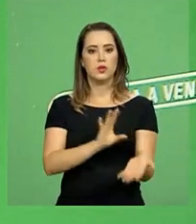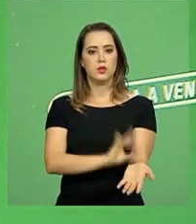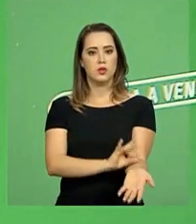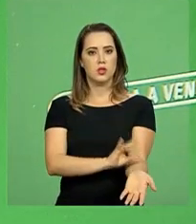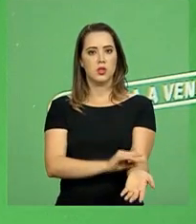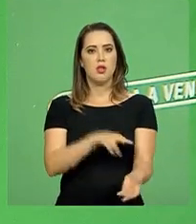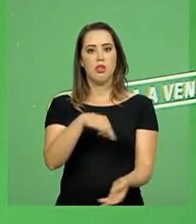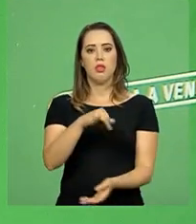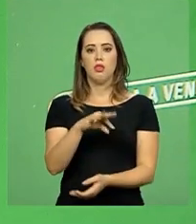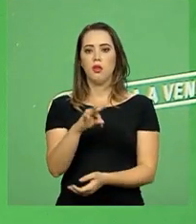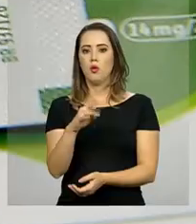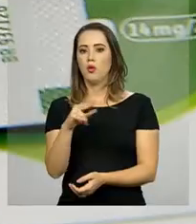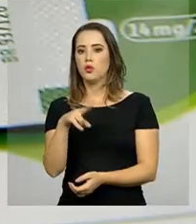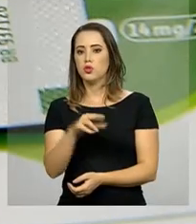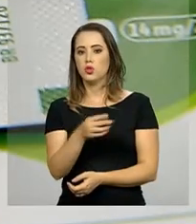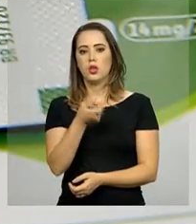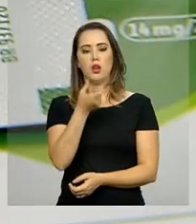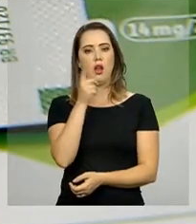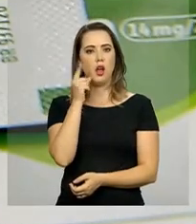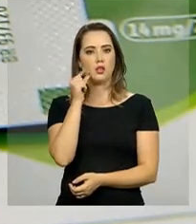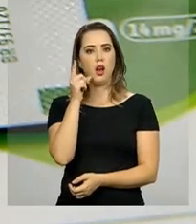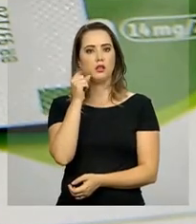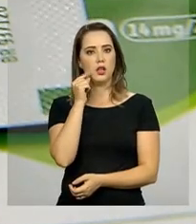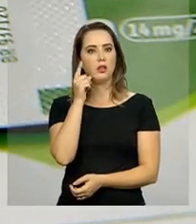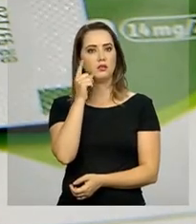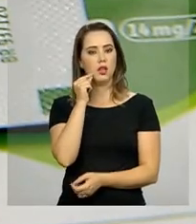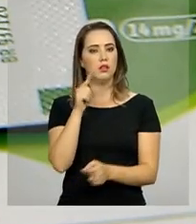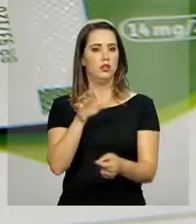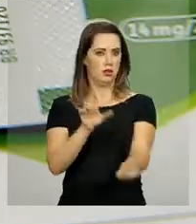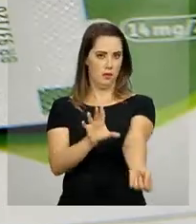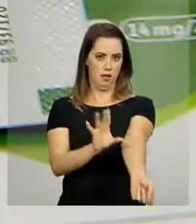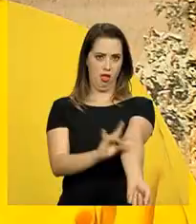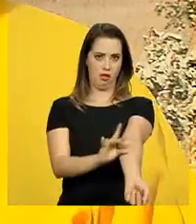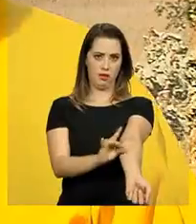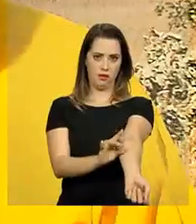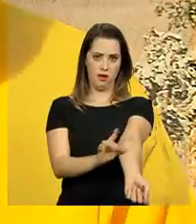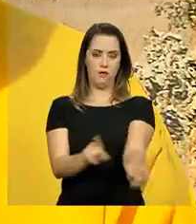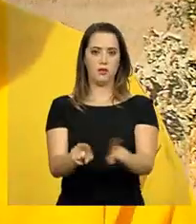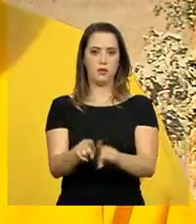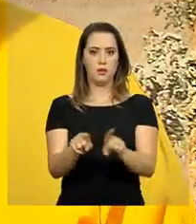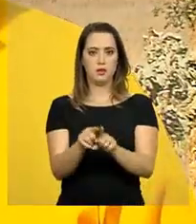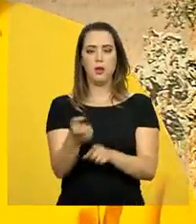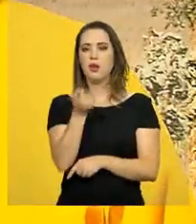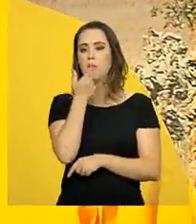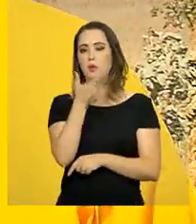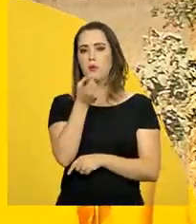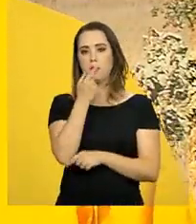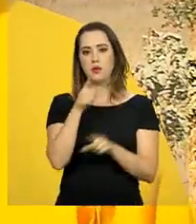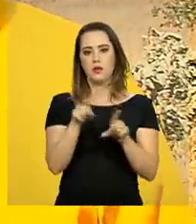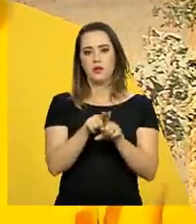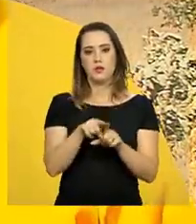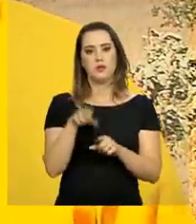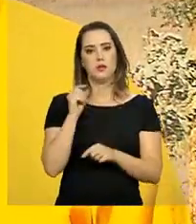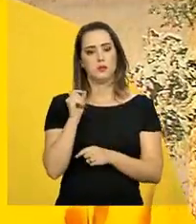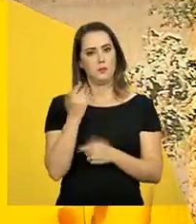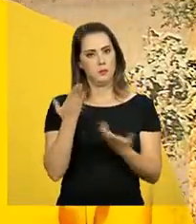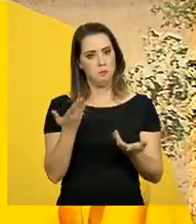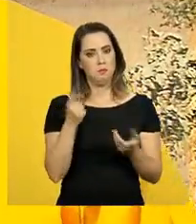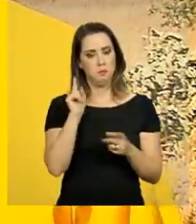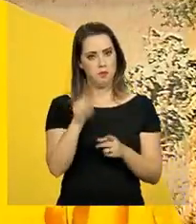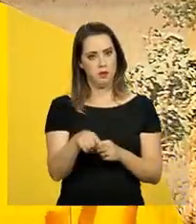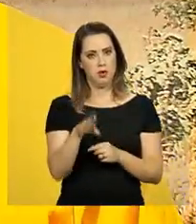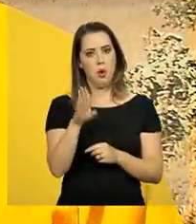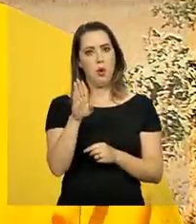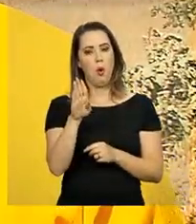de nicotina através de goma e através de adesivos e também um antidepressivo à base de bupropiona, cloridato